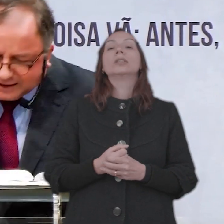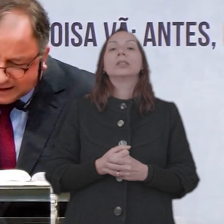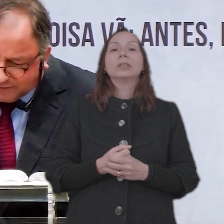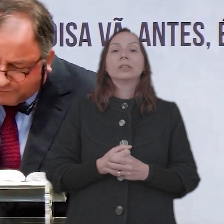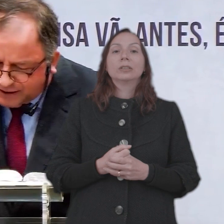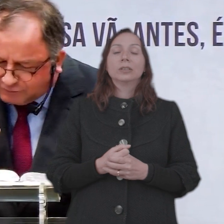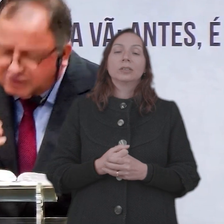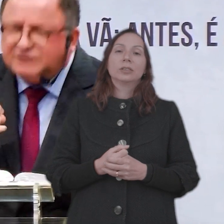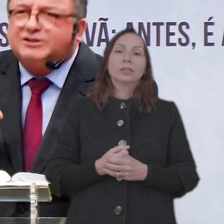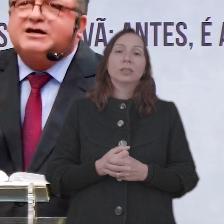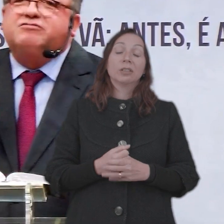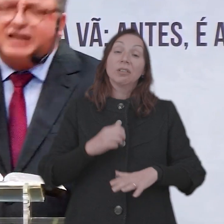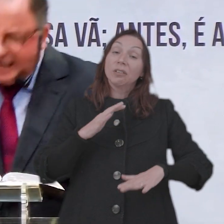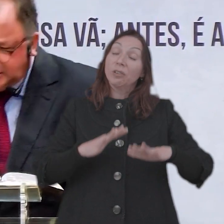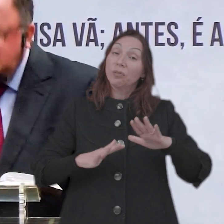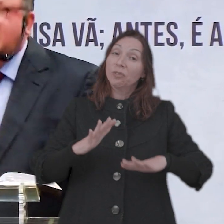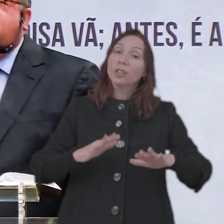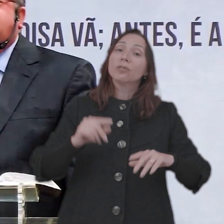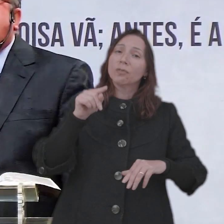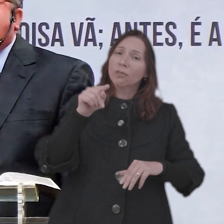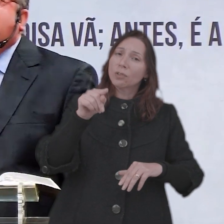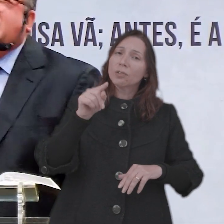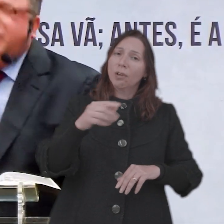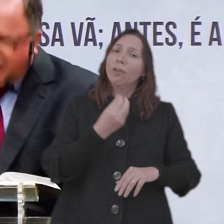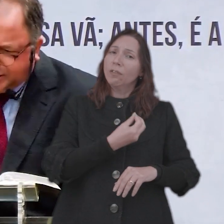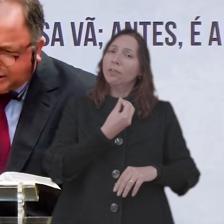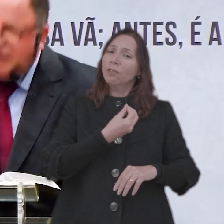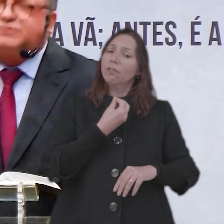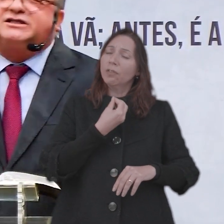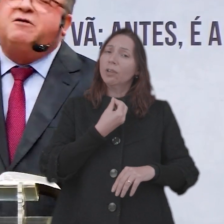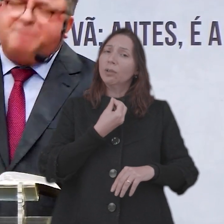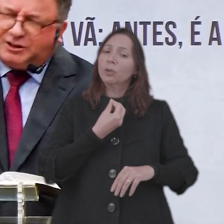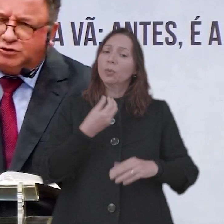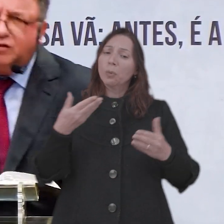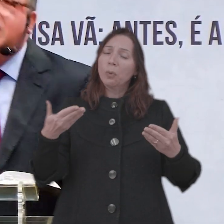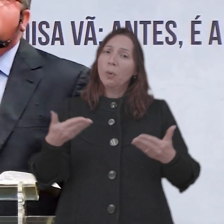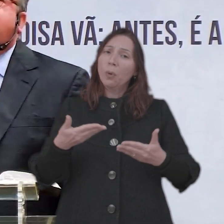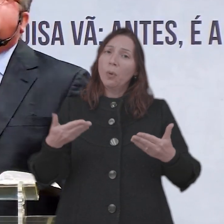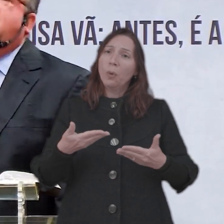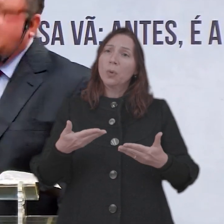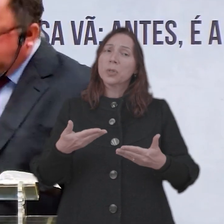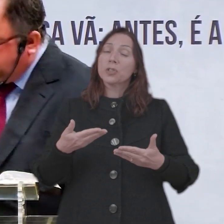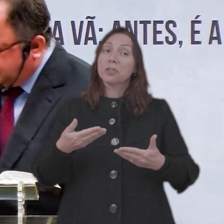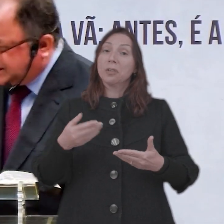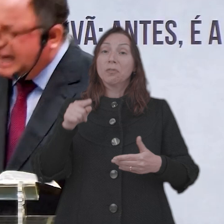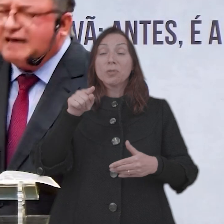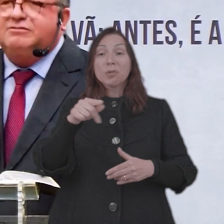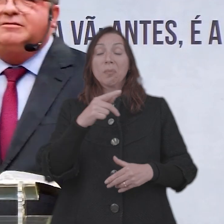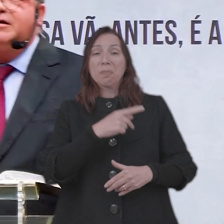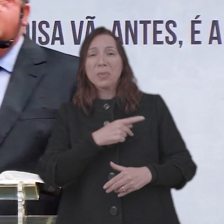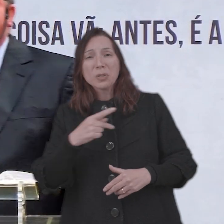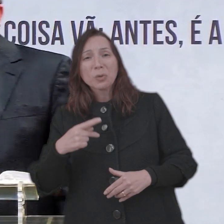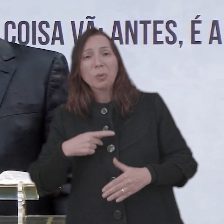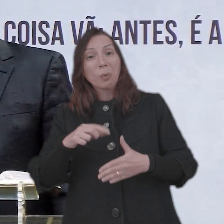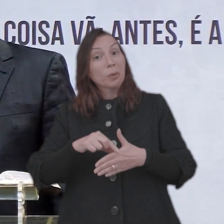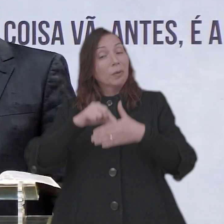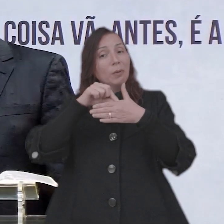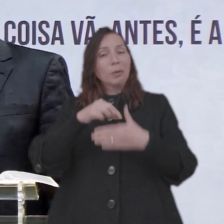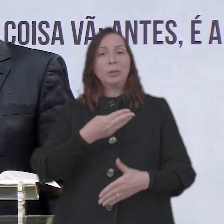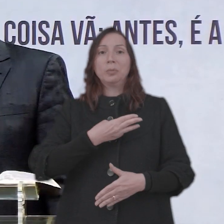talvez você esteja vivendo hoje, você é um crente, você é um trabalhador na obra de Deus, você é um pastor, você é um líder de ministério.